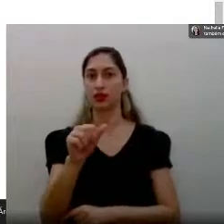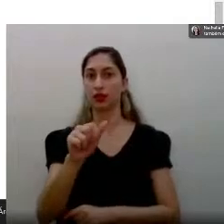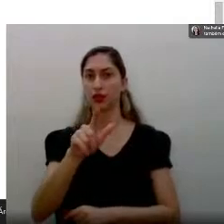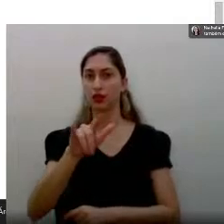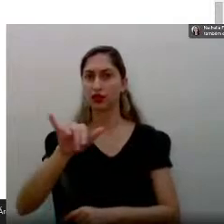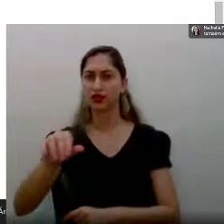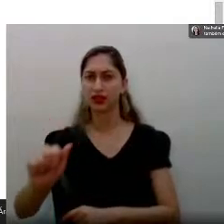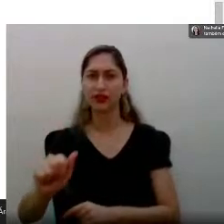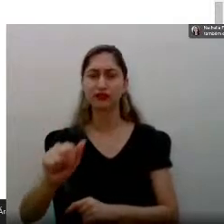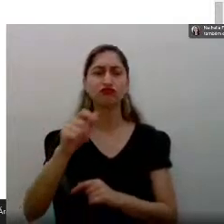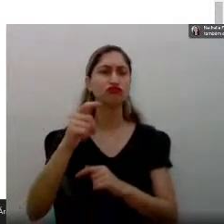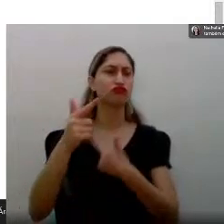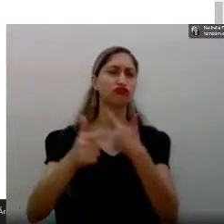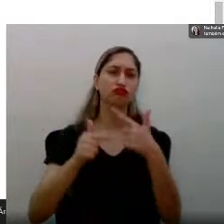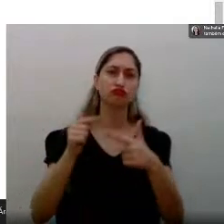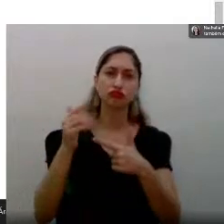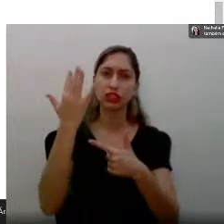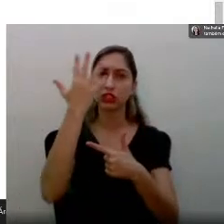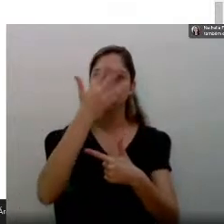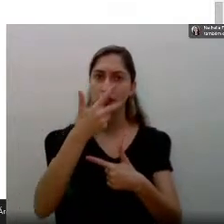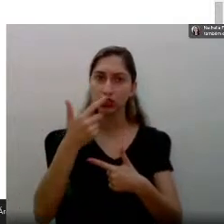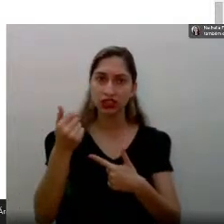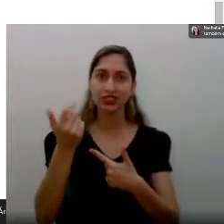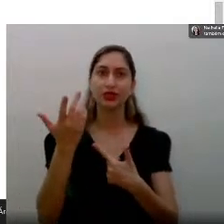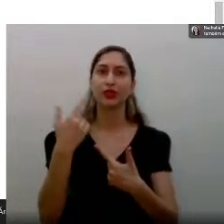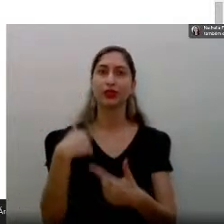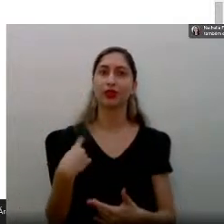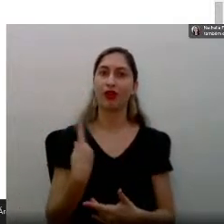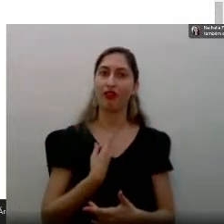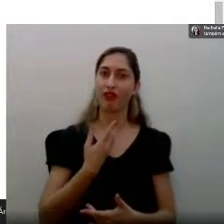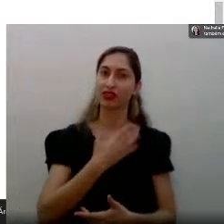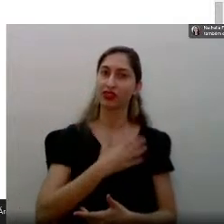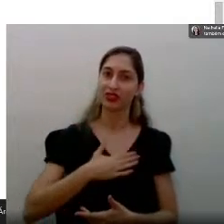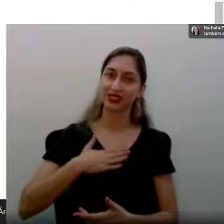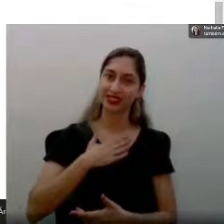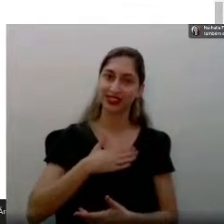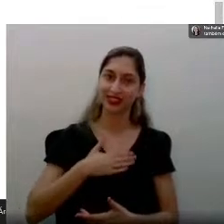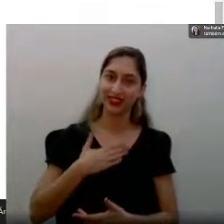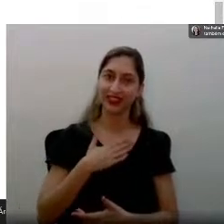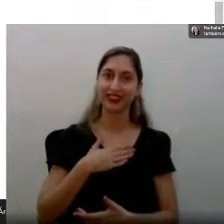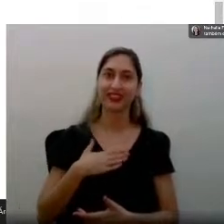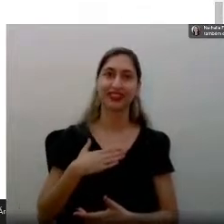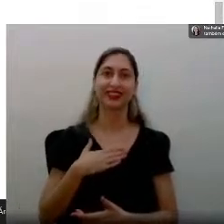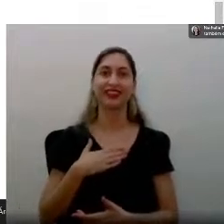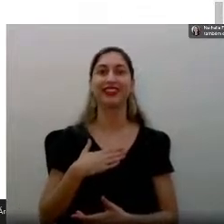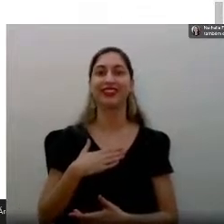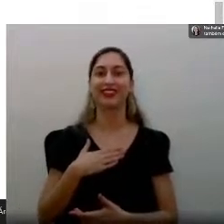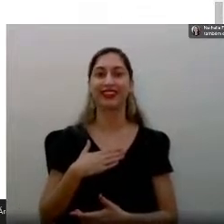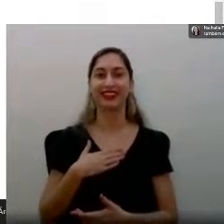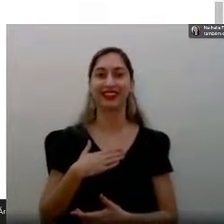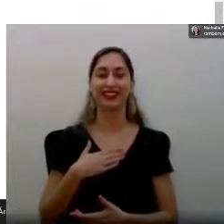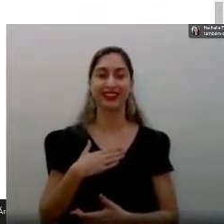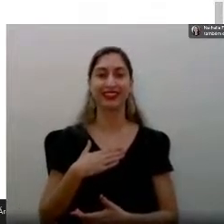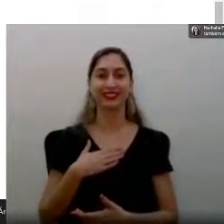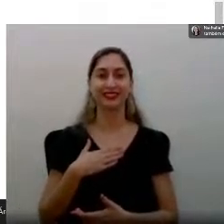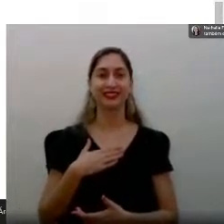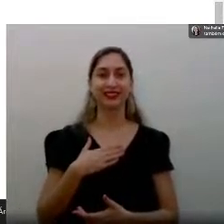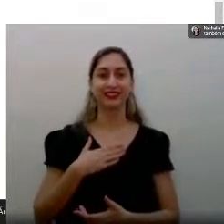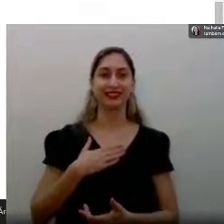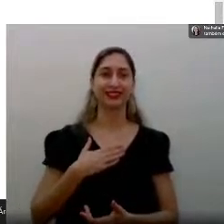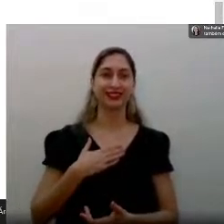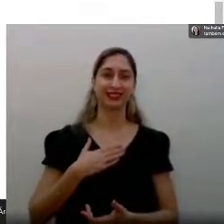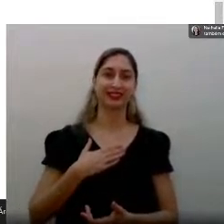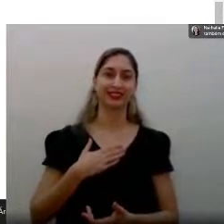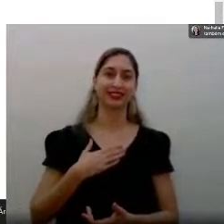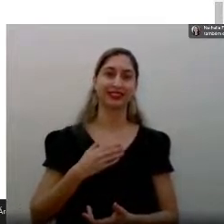massa né E que a gente ficou extremamente assustado como a gente não olha pela nossa cidade descobre que aquele que a gente está